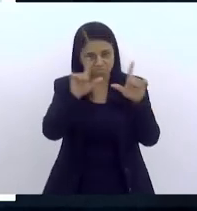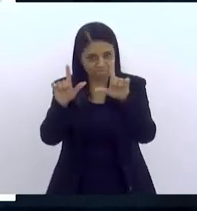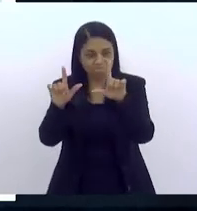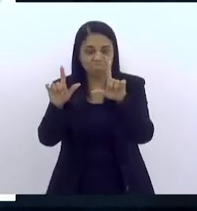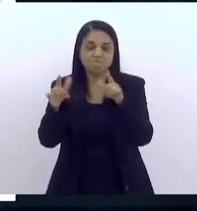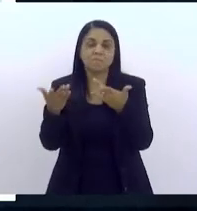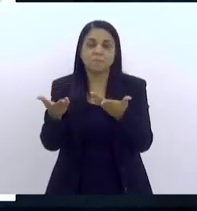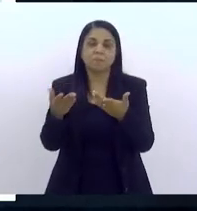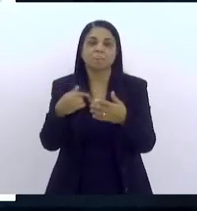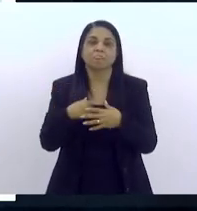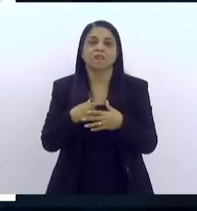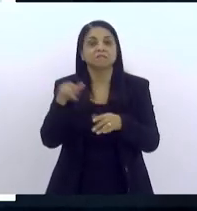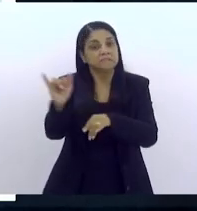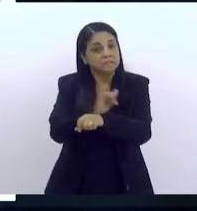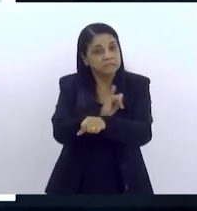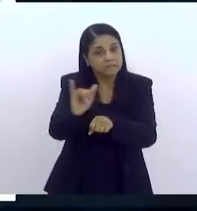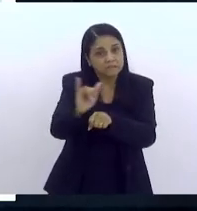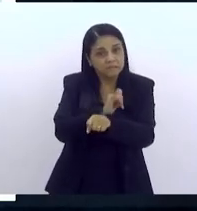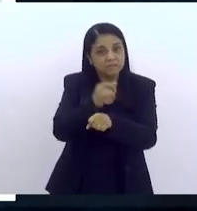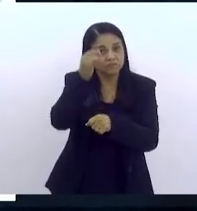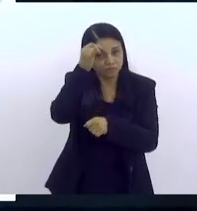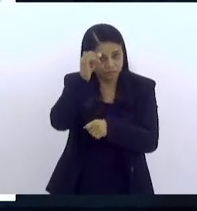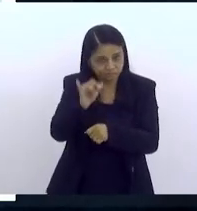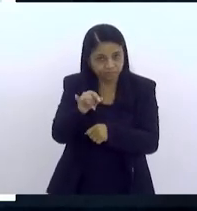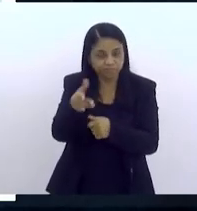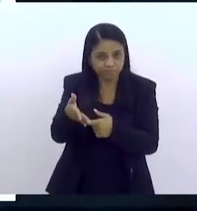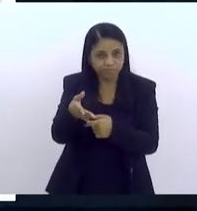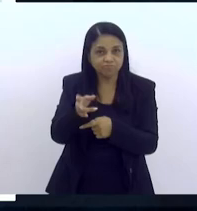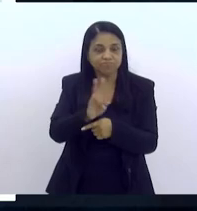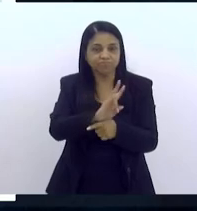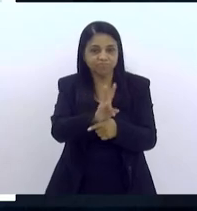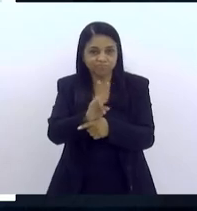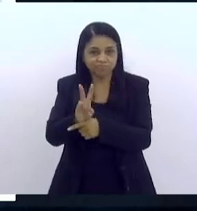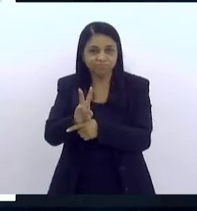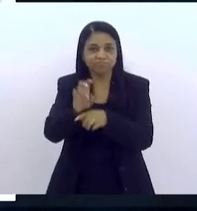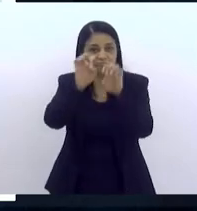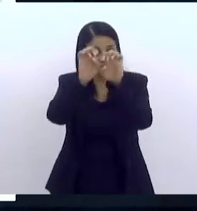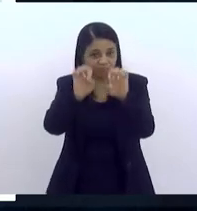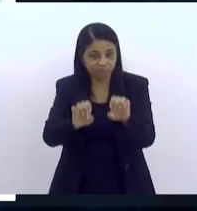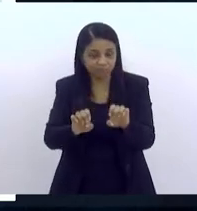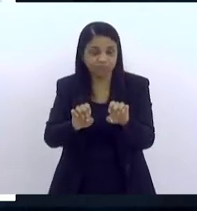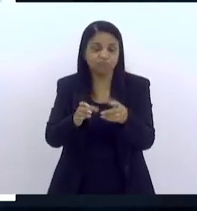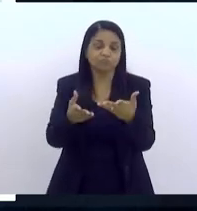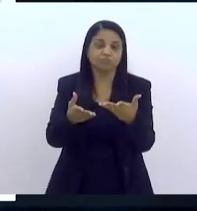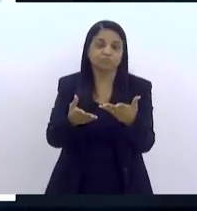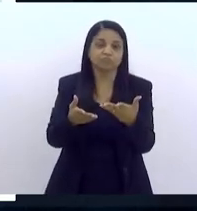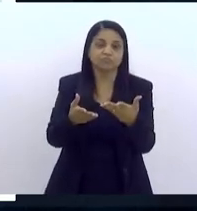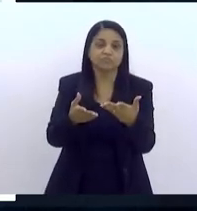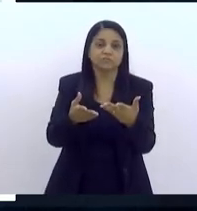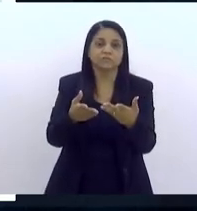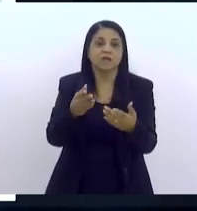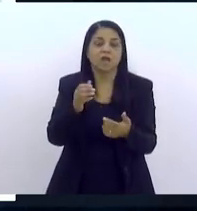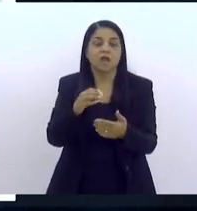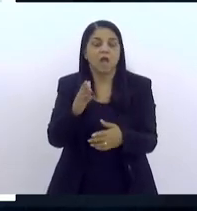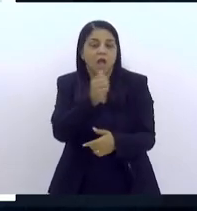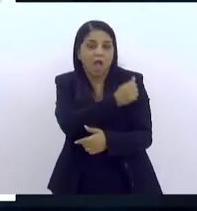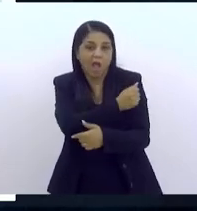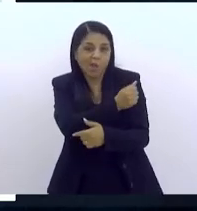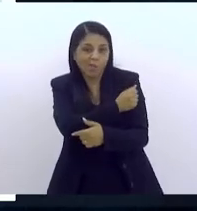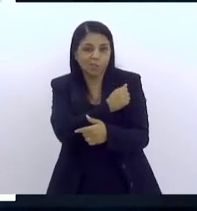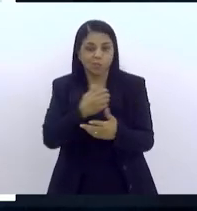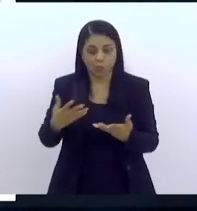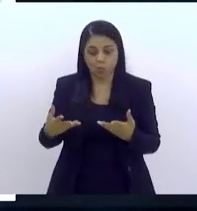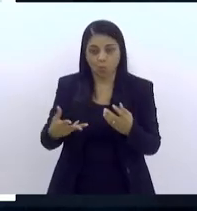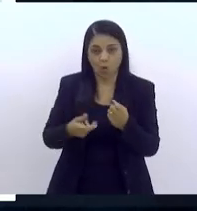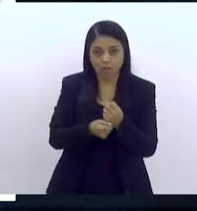aí tem as estratégias de prevenção e aí em relação à infraestrutura e a gente fala sobre o custo do aluno qualidade que ainda não